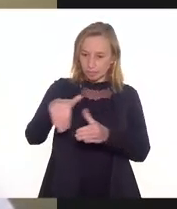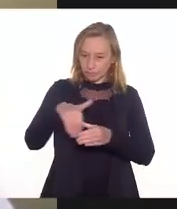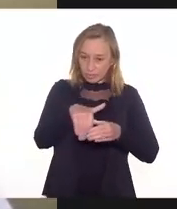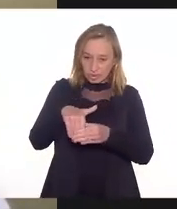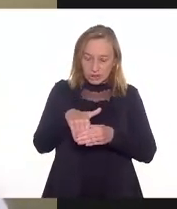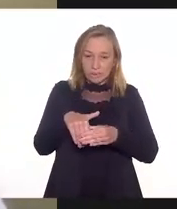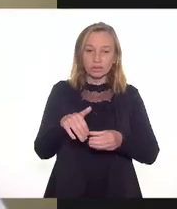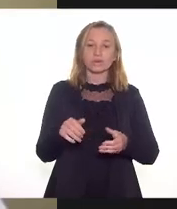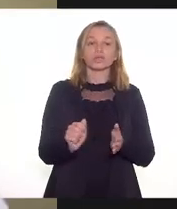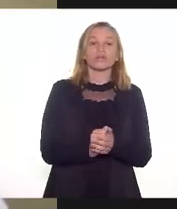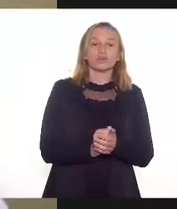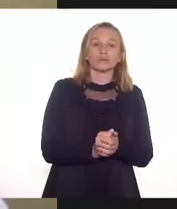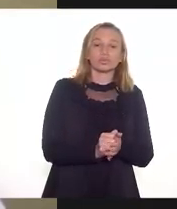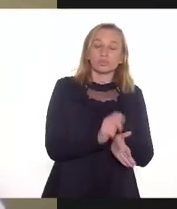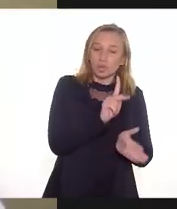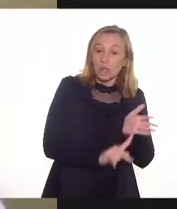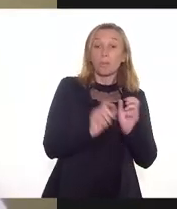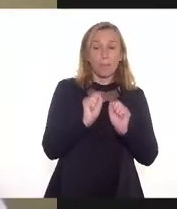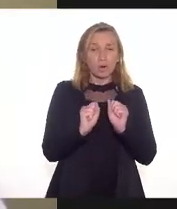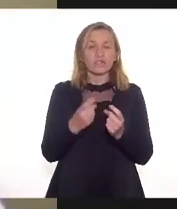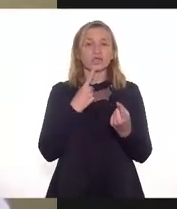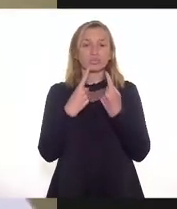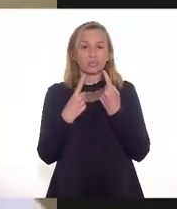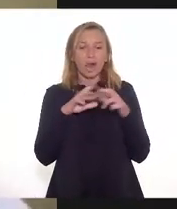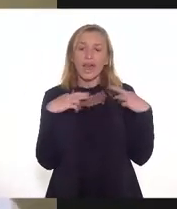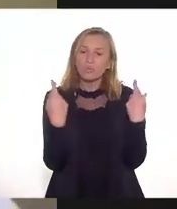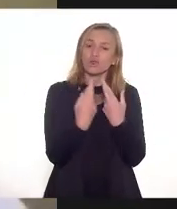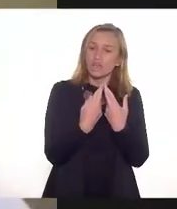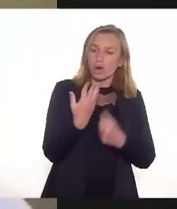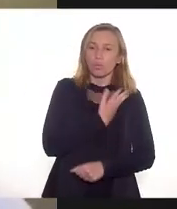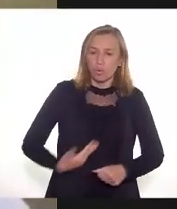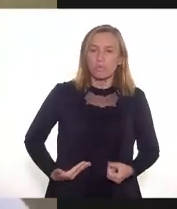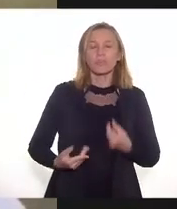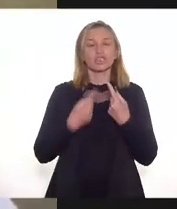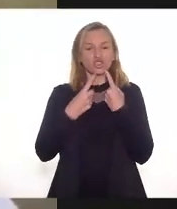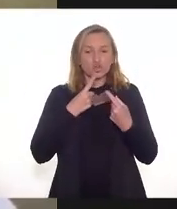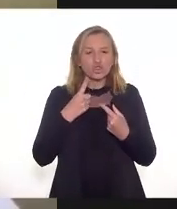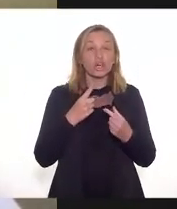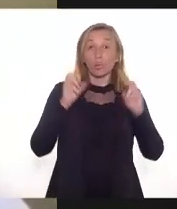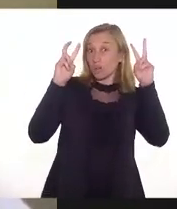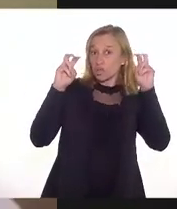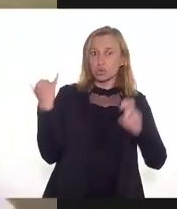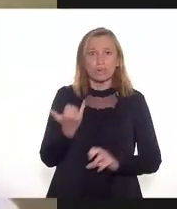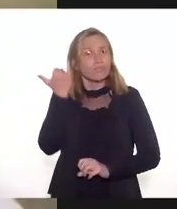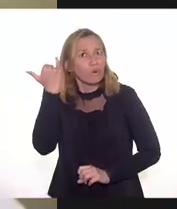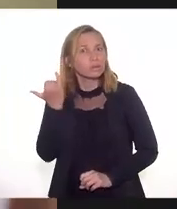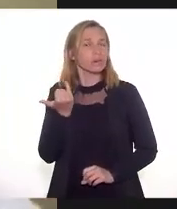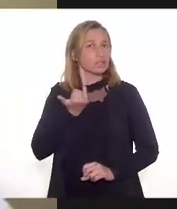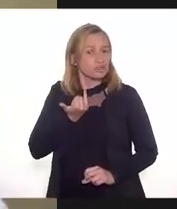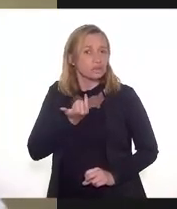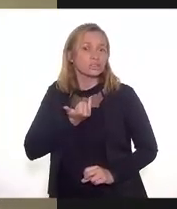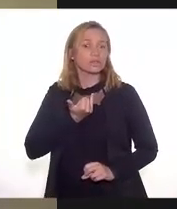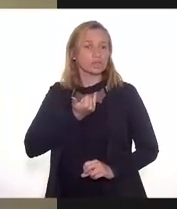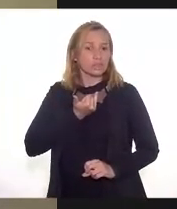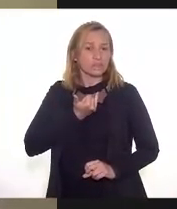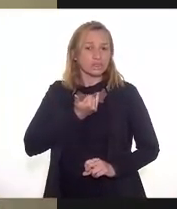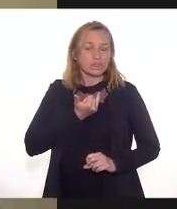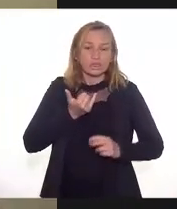podemos fazer audiência pública para debater, porque é um assunto extremamente importante e de um alcance muito grande, com